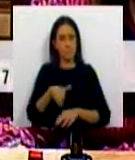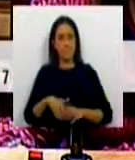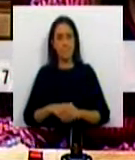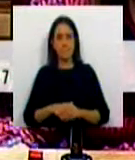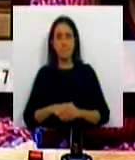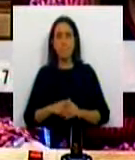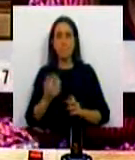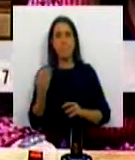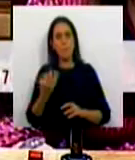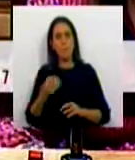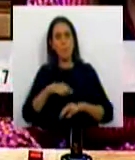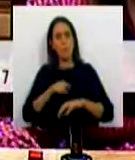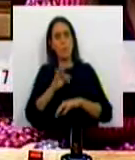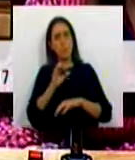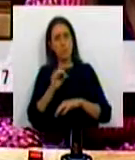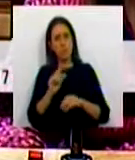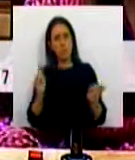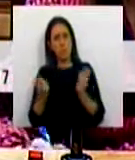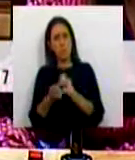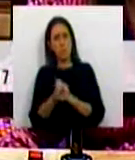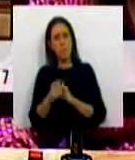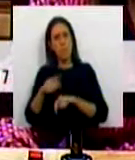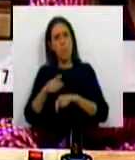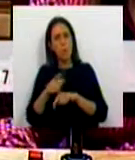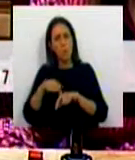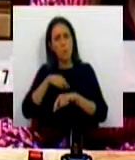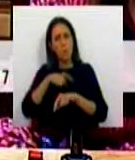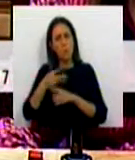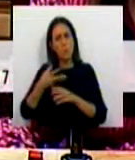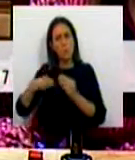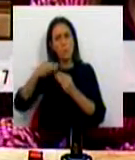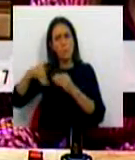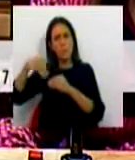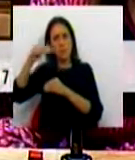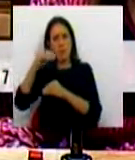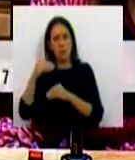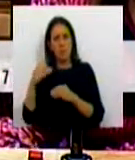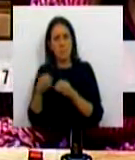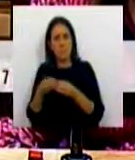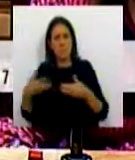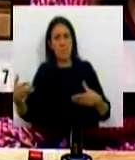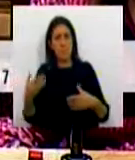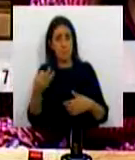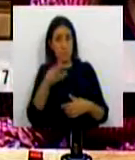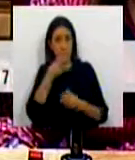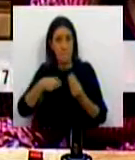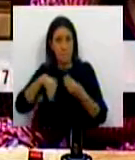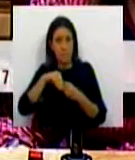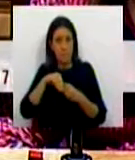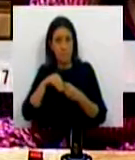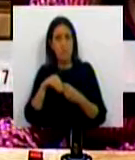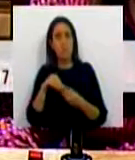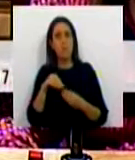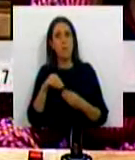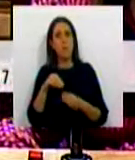para as 40 horas, assistimos a um aumento das horas suplementares. Mais, registámos um maior absentismo no caso